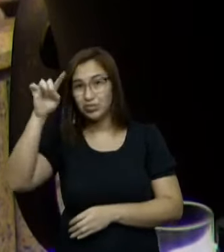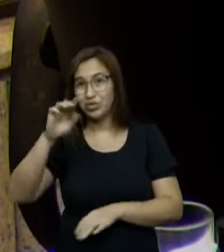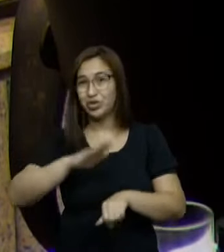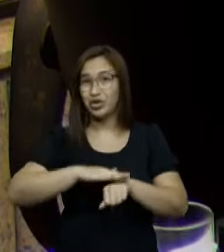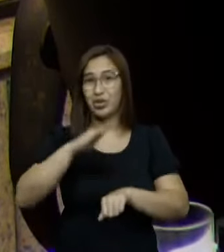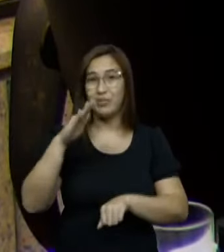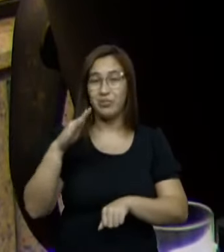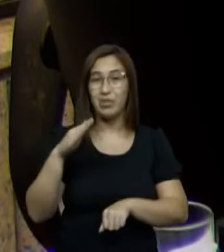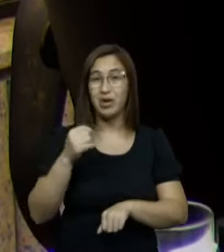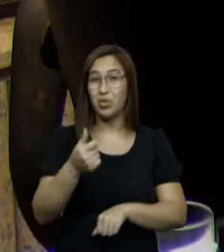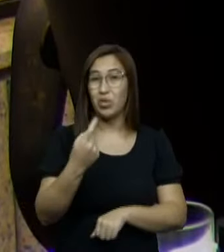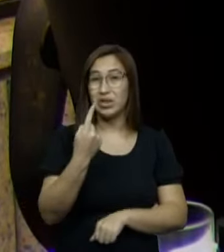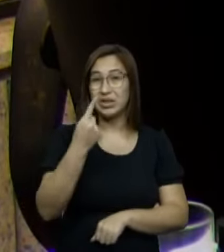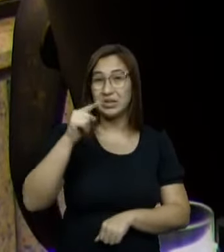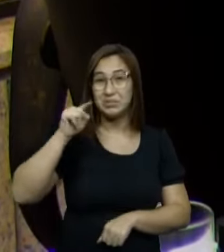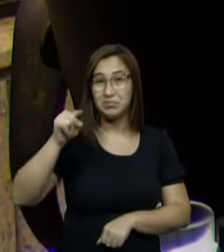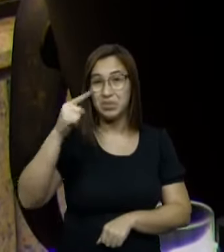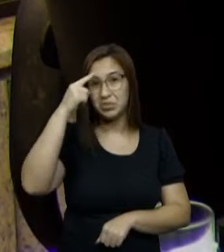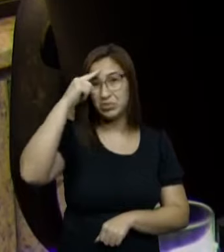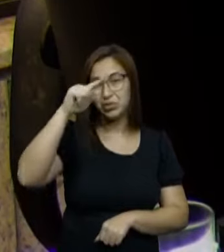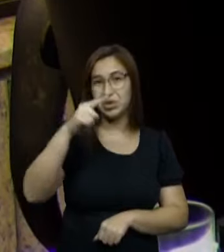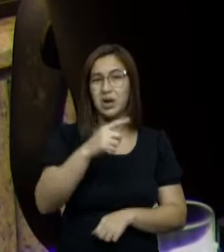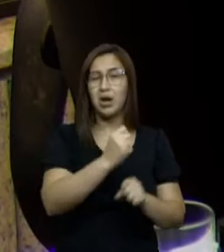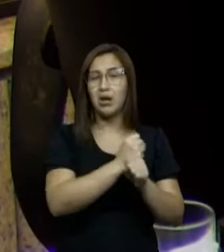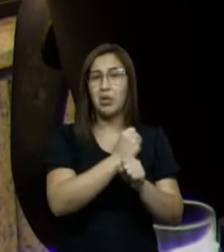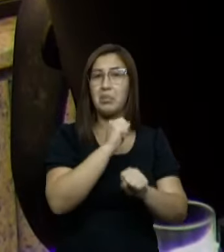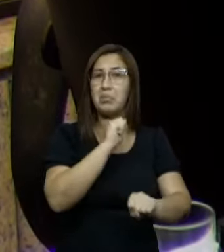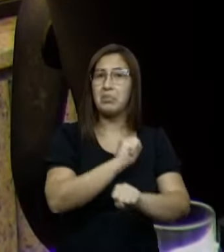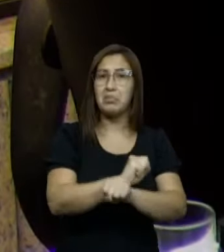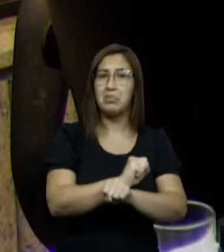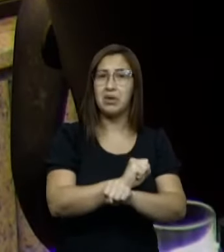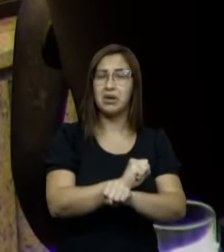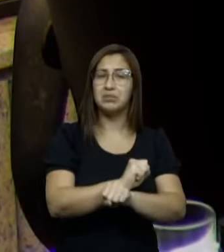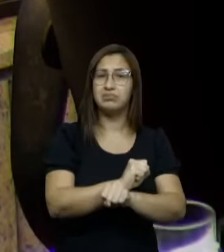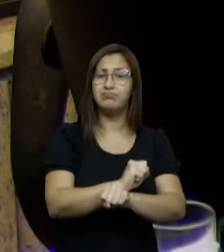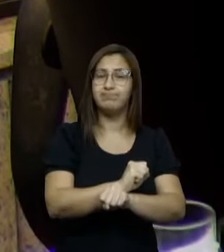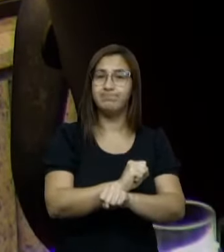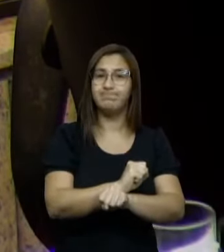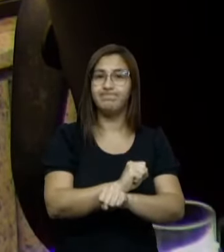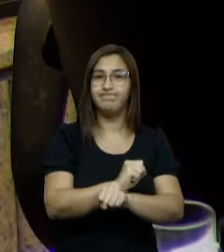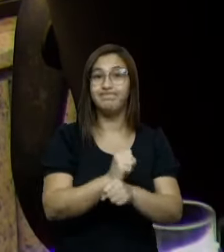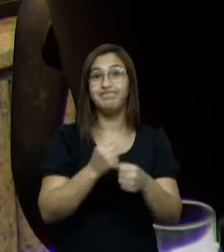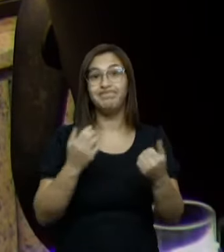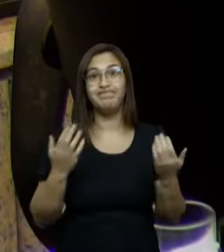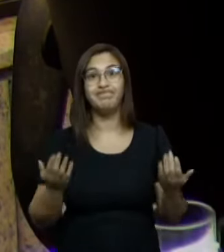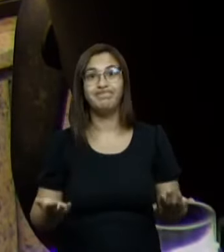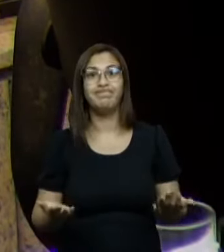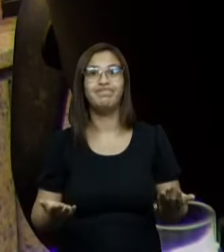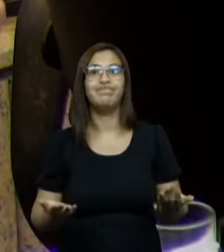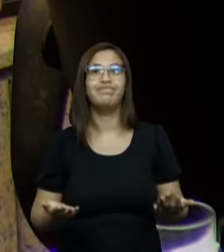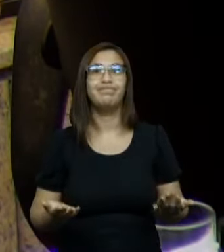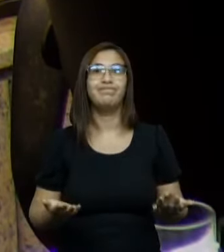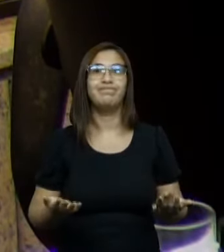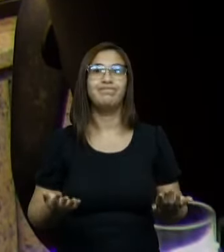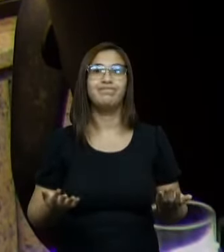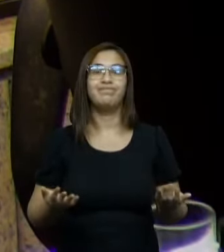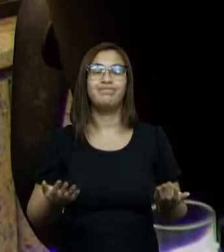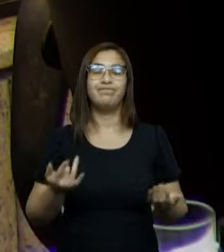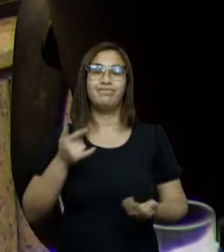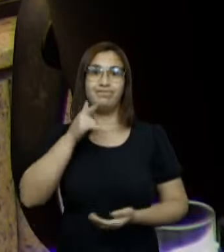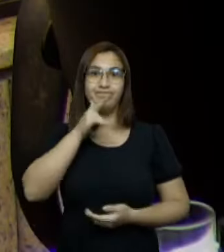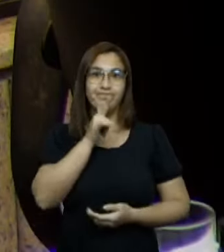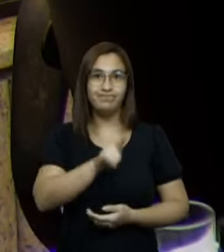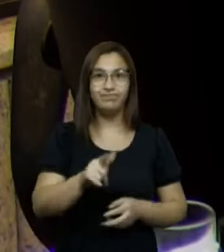quase 1.000 dias, as obras ficaram paradas e paralisadas. Agora, finalmente, no final do ano passado,